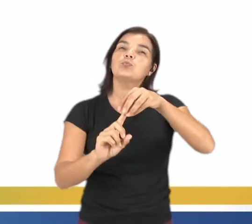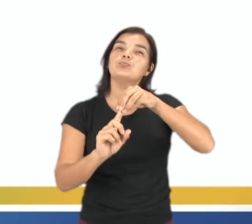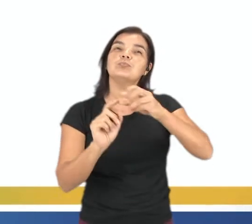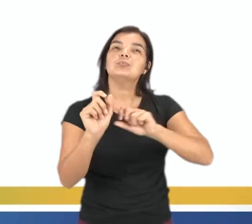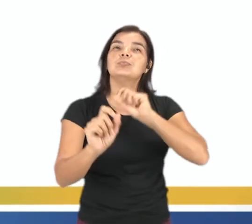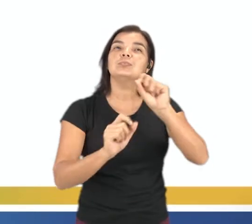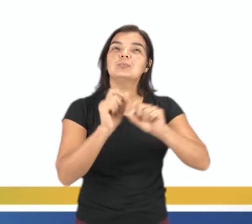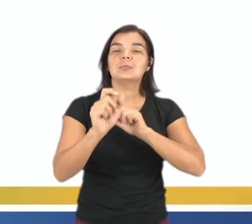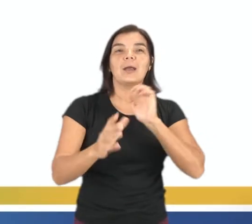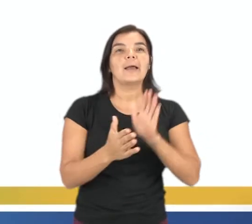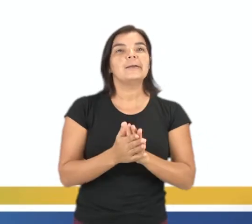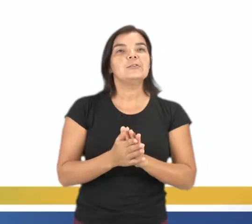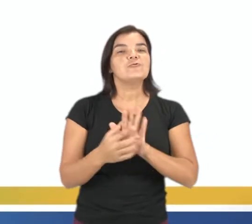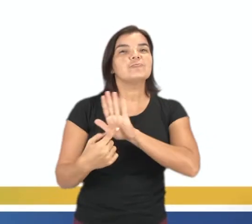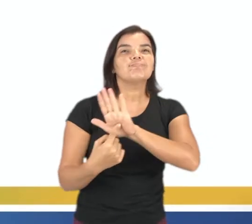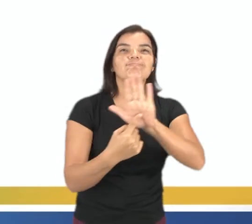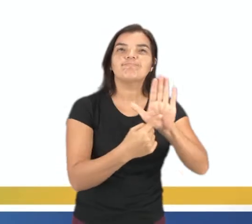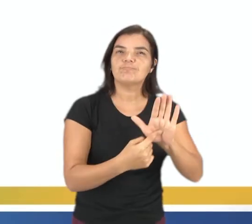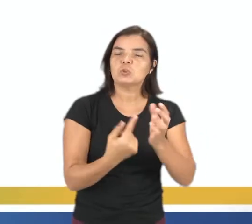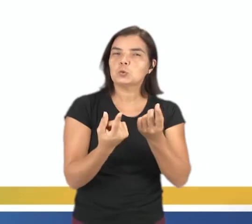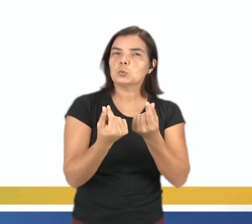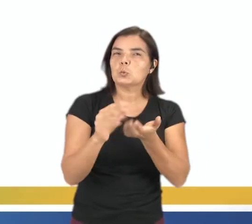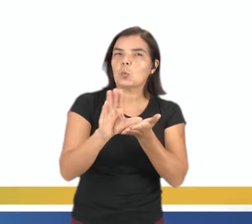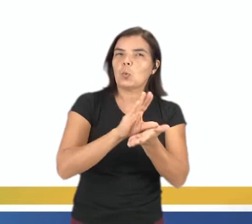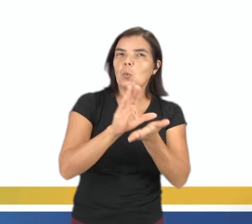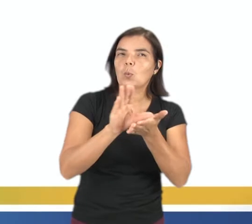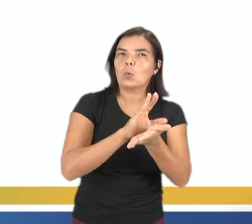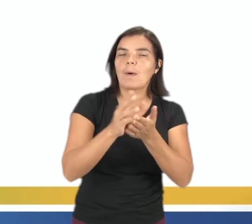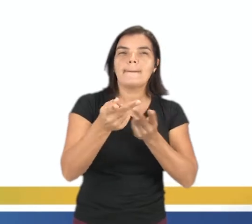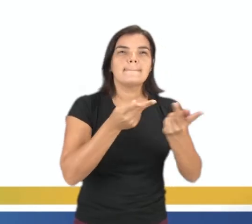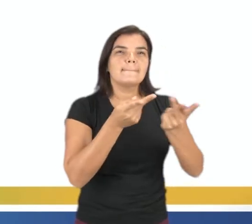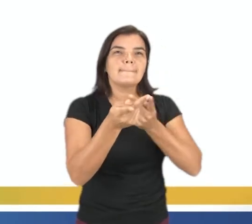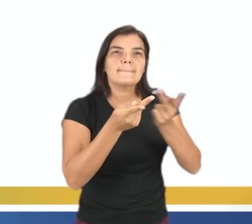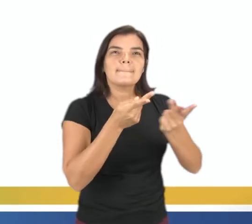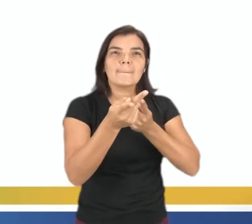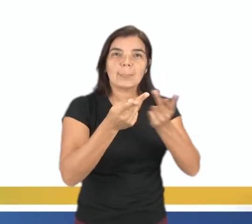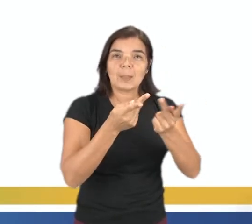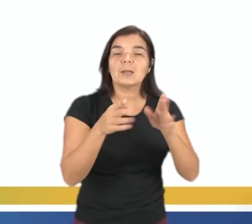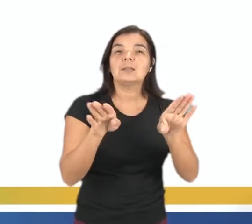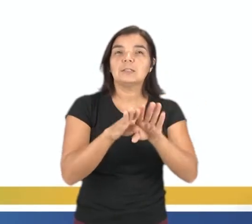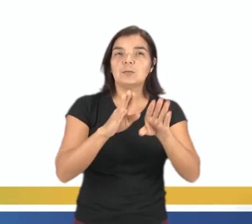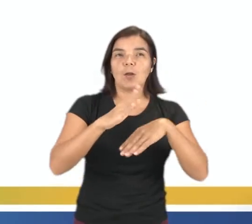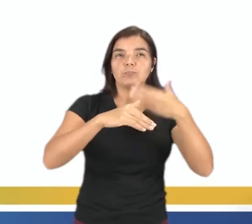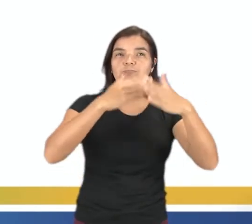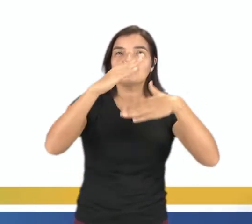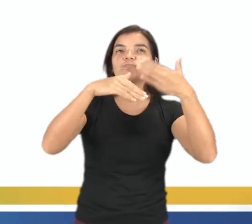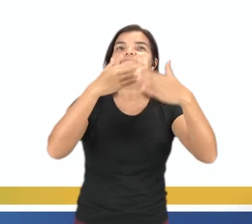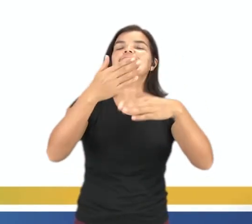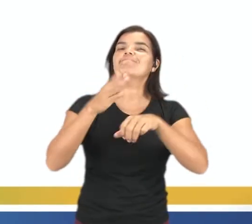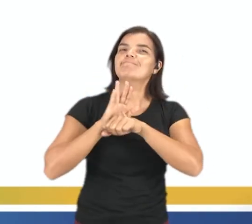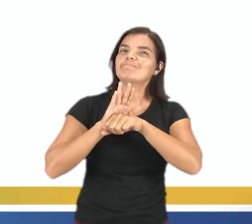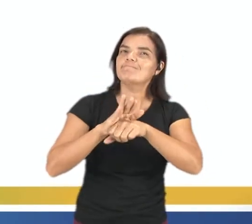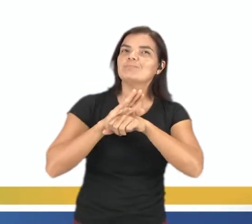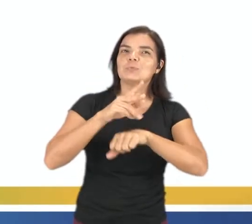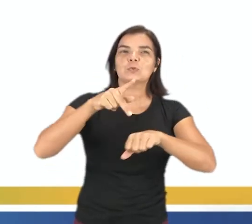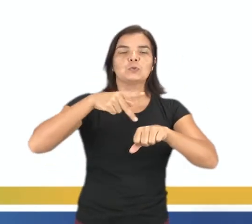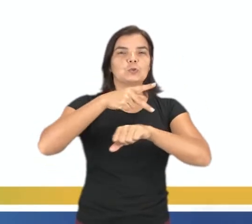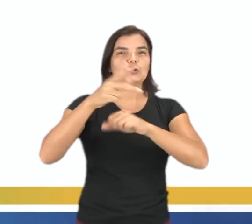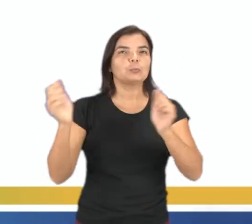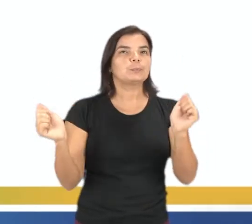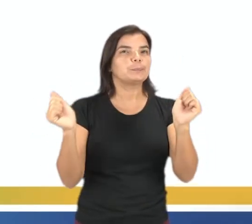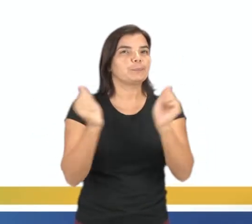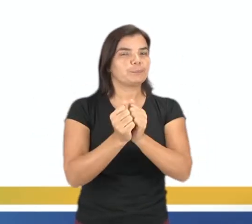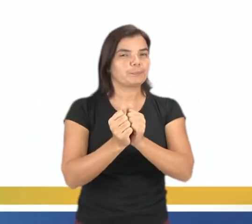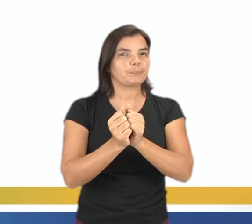objetivo de mobilizar recursos para projetos de infraestrutura e Desenvolvimento